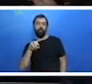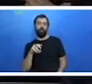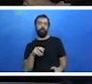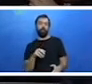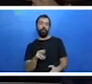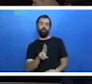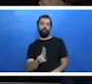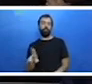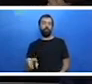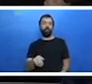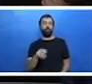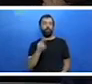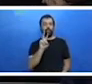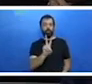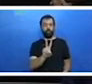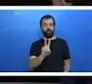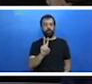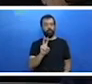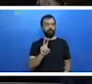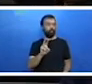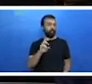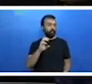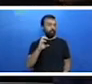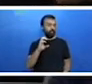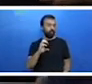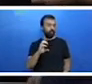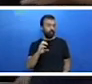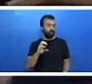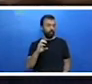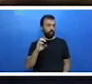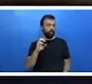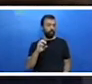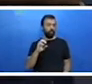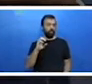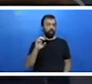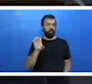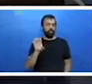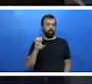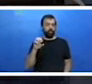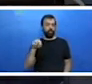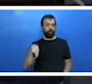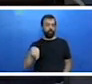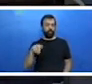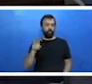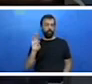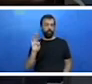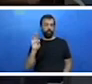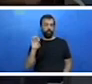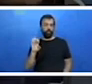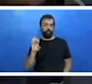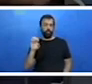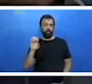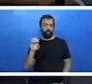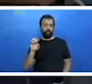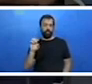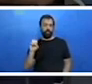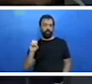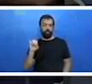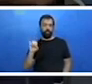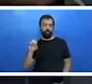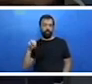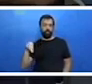e 2 centésimos, porque eu tenho 2 casinhas após a vírgula. Como que eu vou ler esse número?